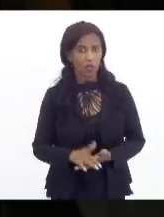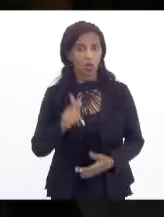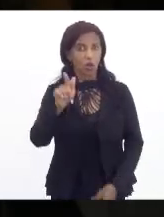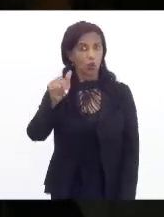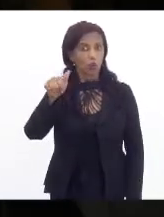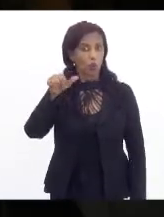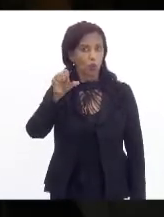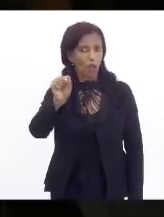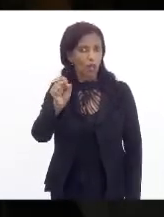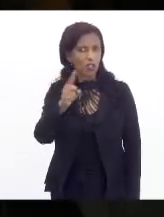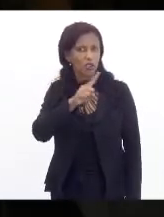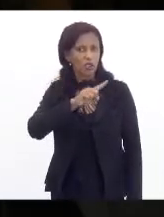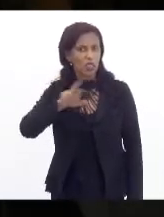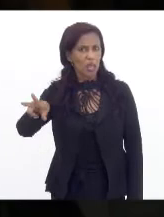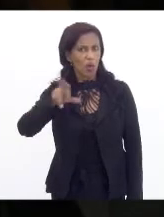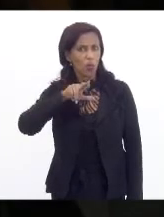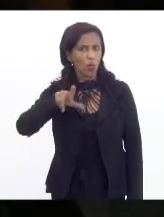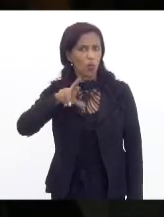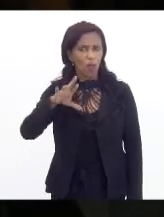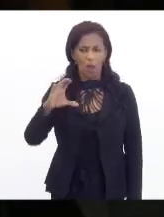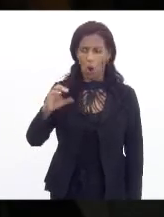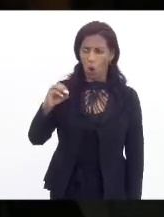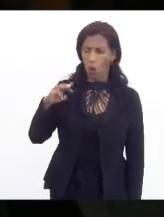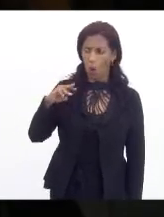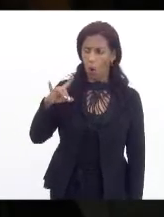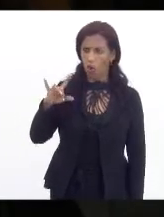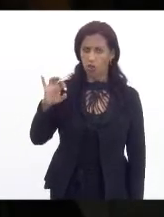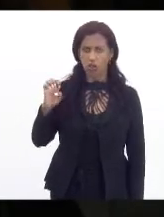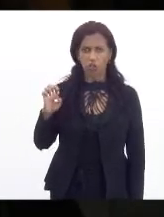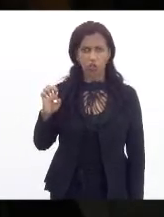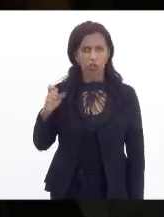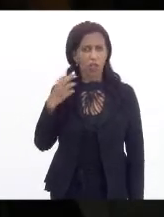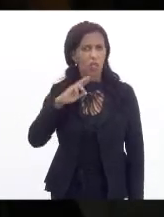gás não é commodity.